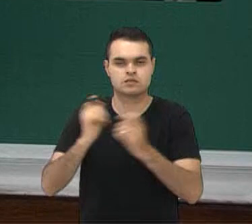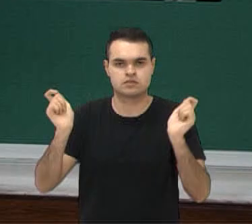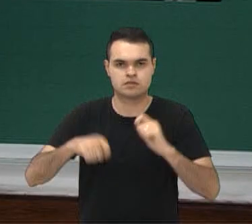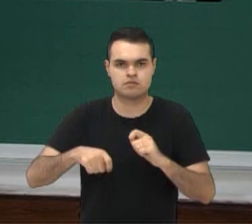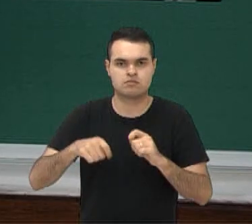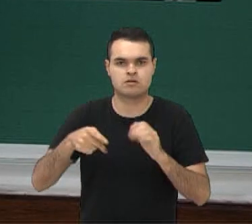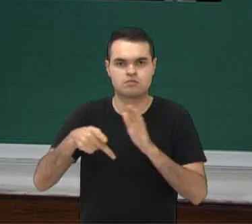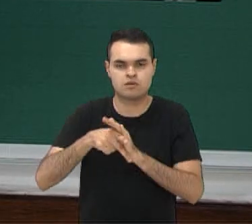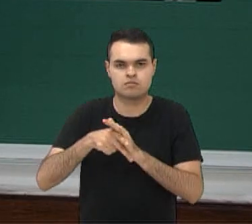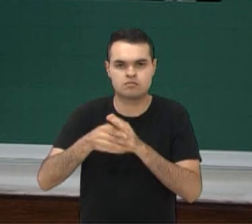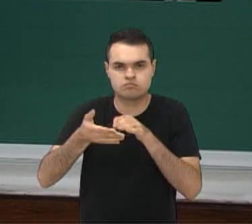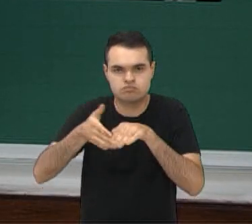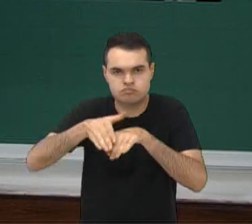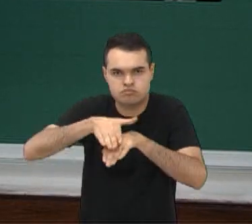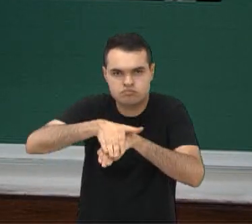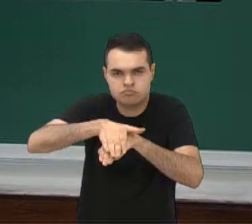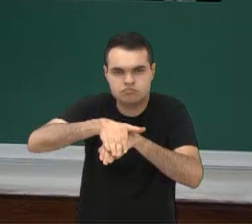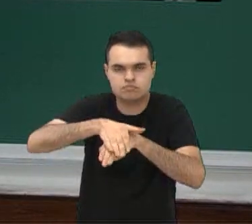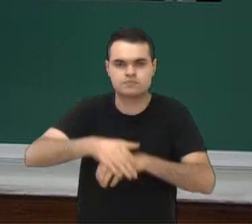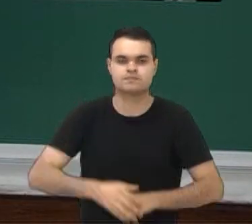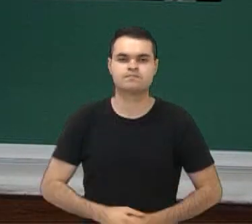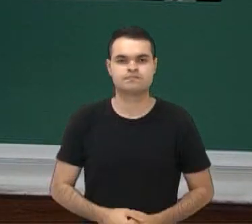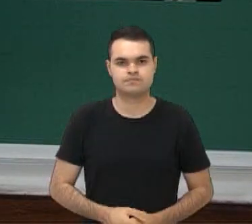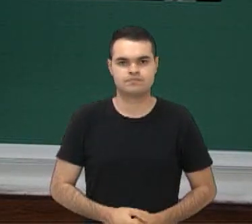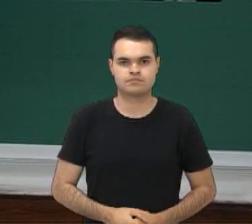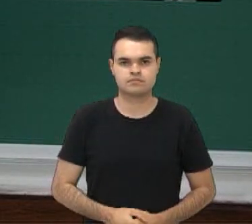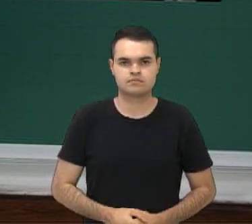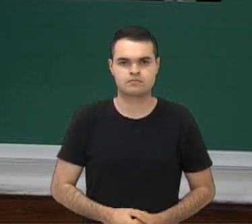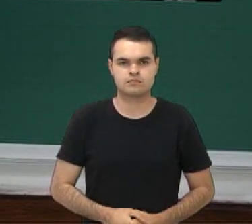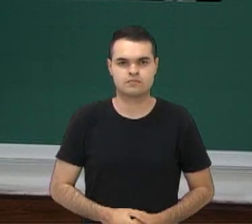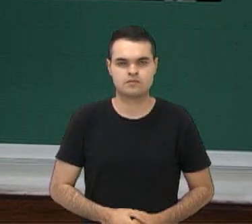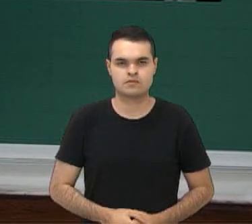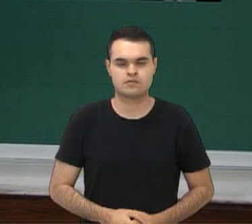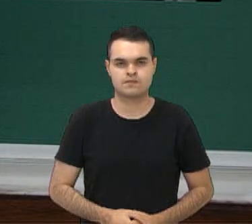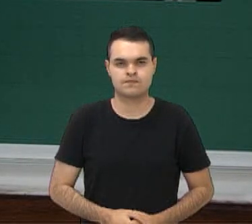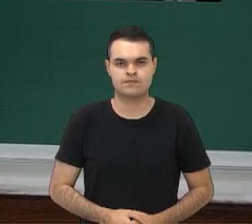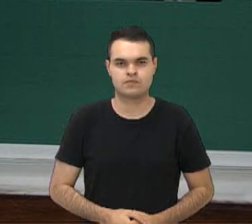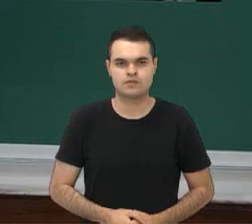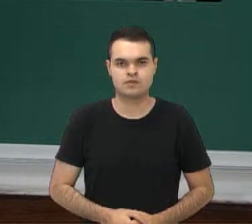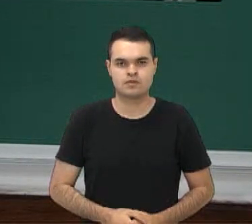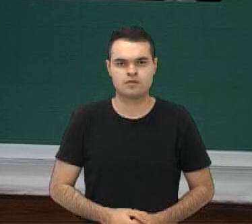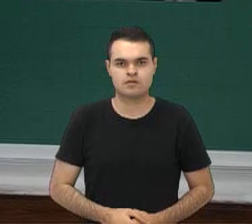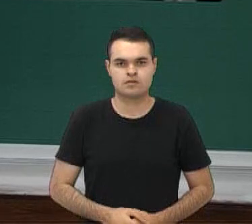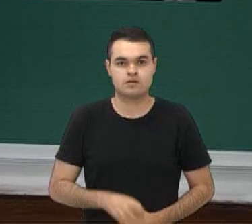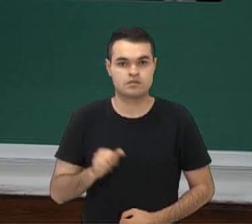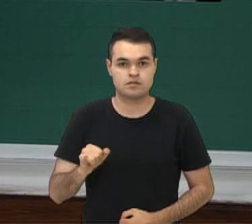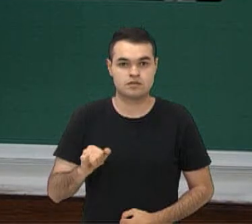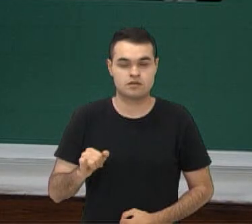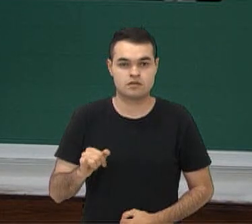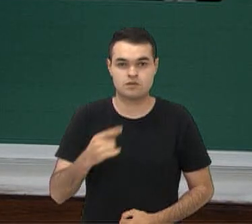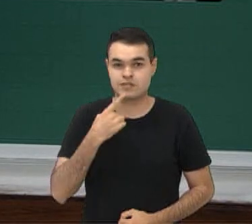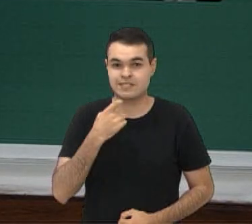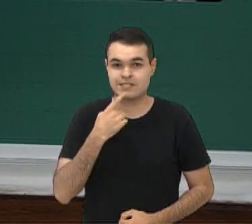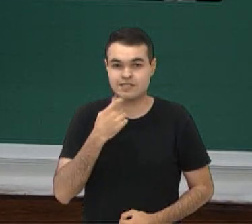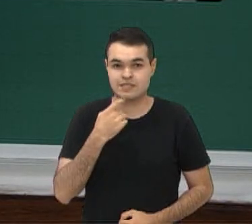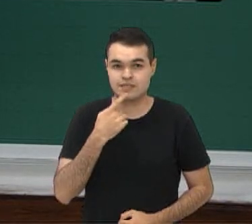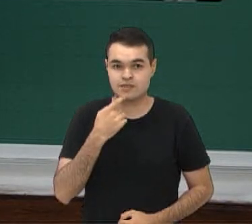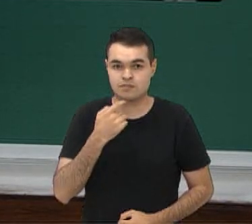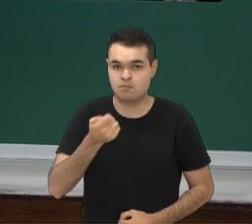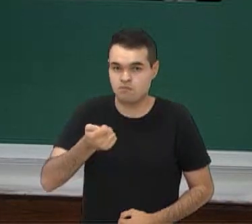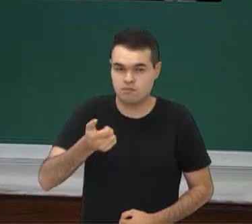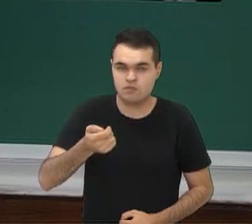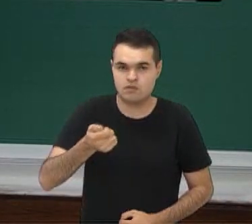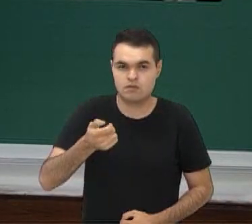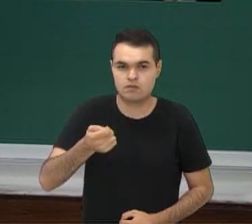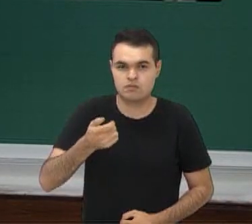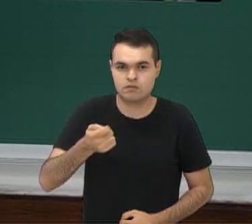Caso não aconteça o aumento dessa quantidade de sangue no corpo cavernoso, ele